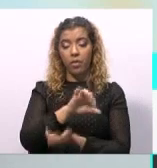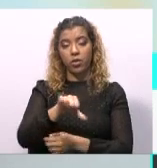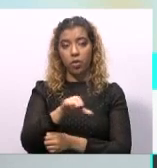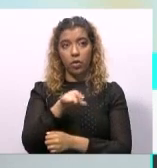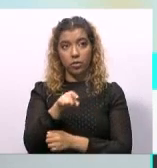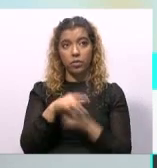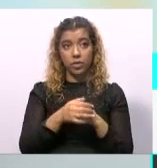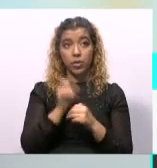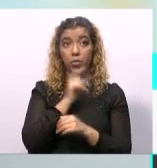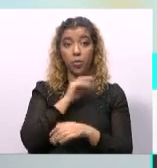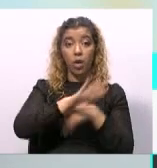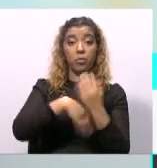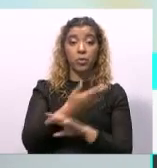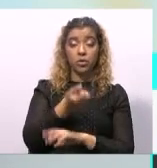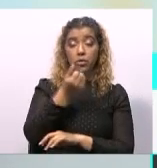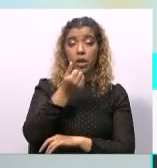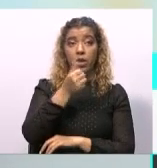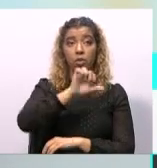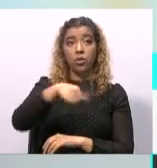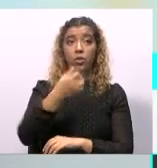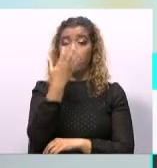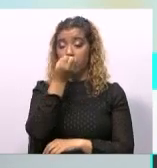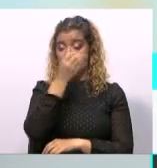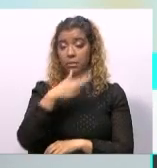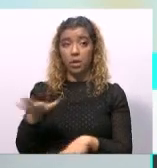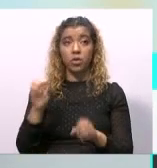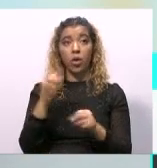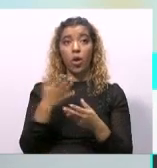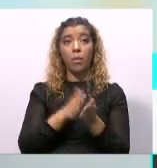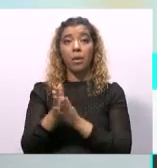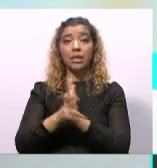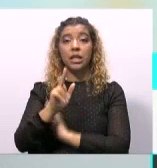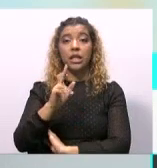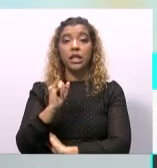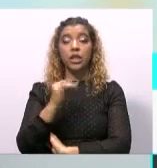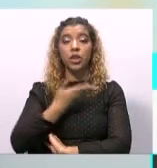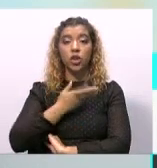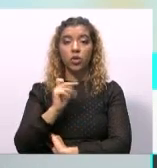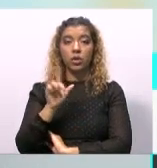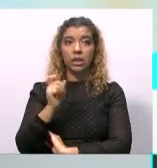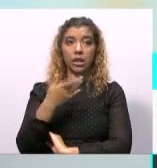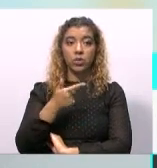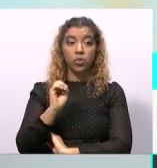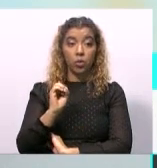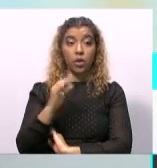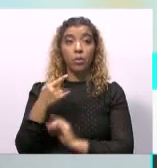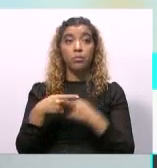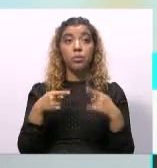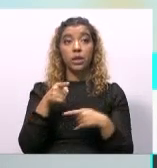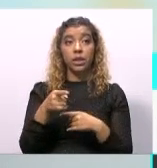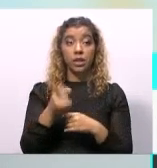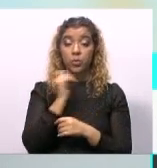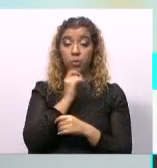podemos utilizar diluído em óleo vegetal também, ou podemos também recorrer ao hidrolato de lavanda, porque na maior parte das vezes podemos